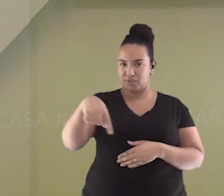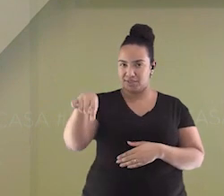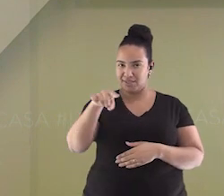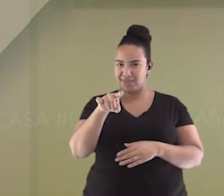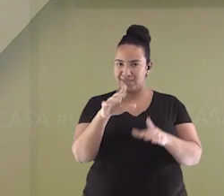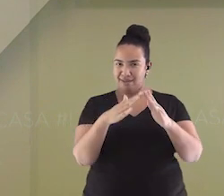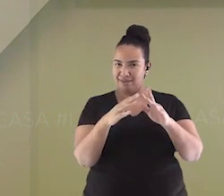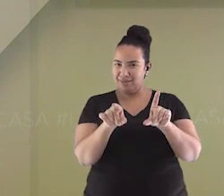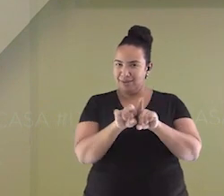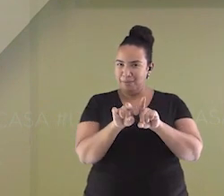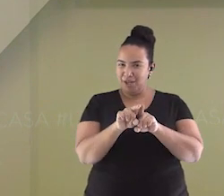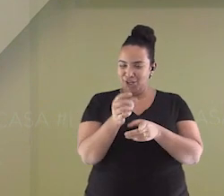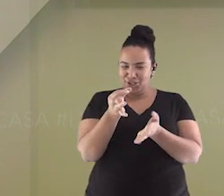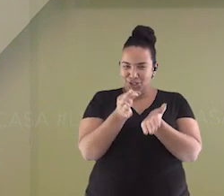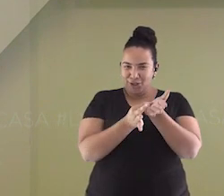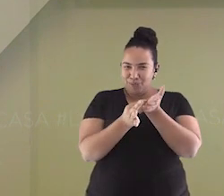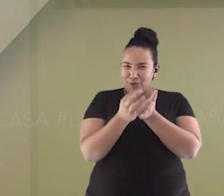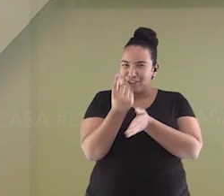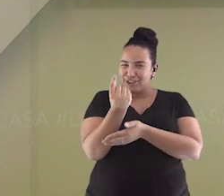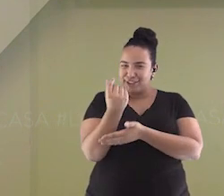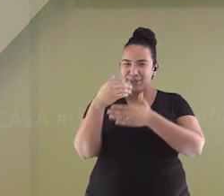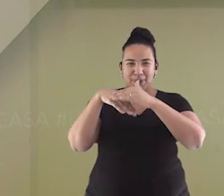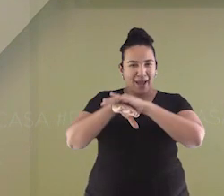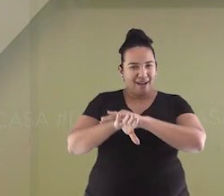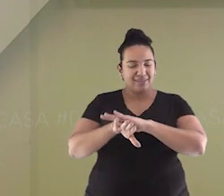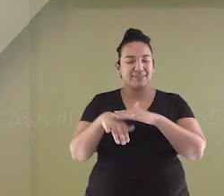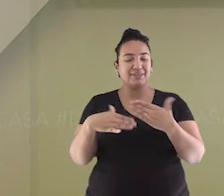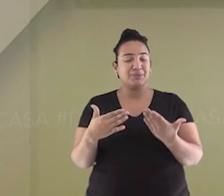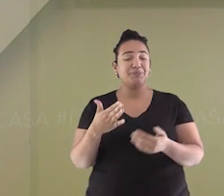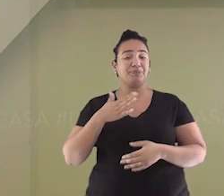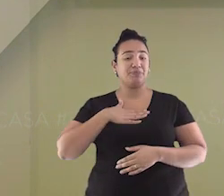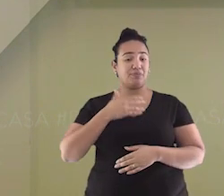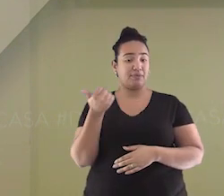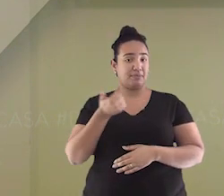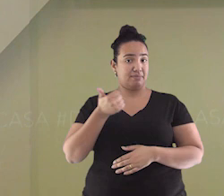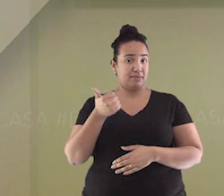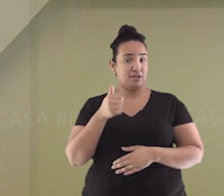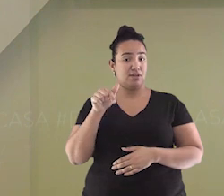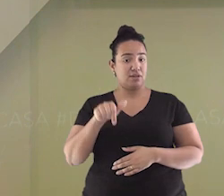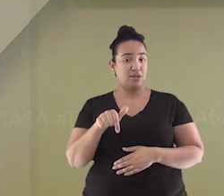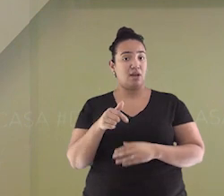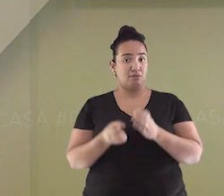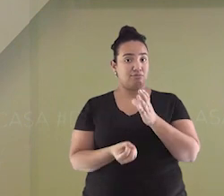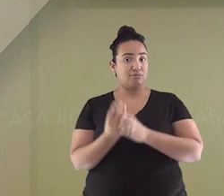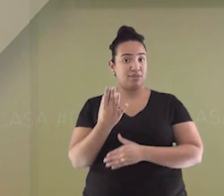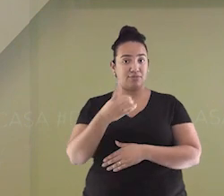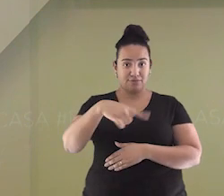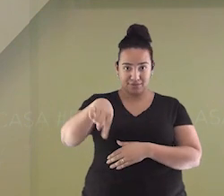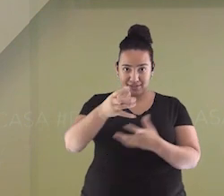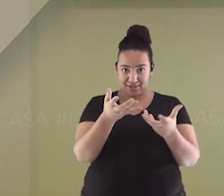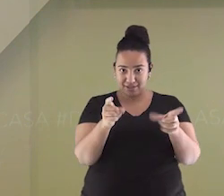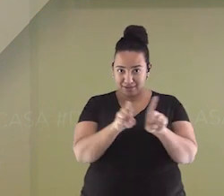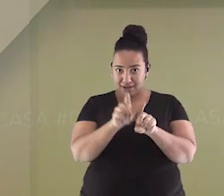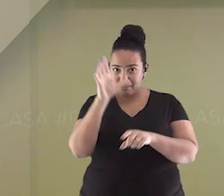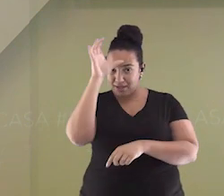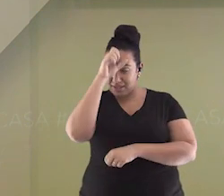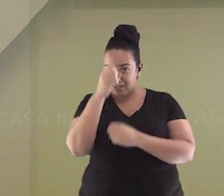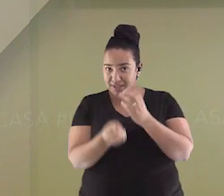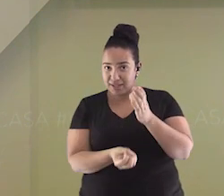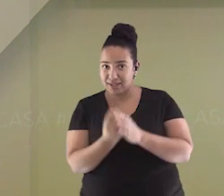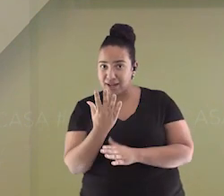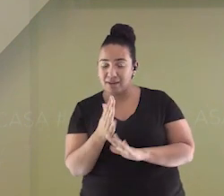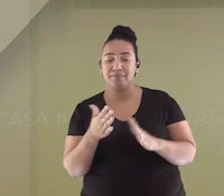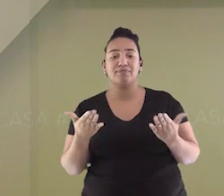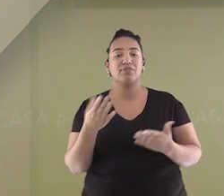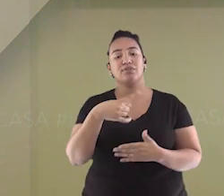Vocês têm esse costume de guardar dinheiro em casa também? Meu primeiro cofre foi eu quem fiz. Vamos fazer um também?